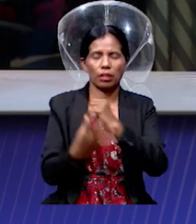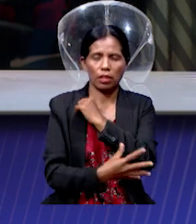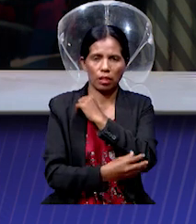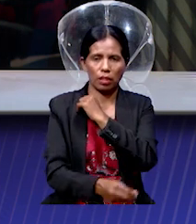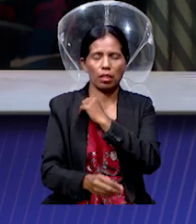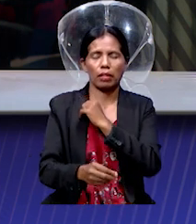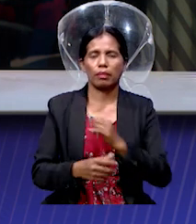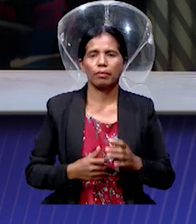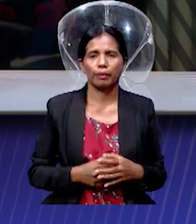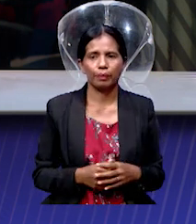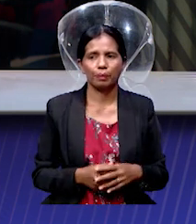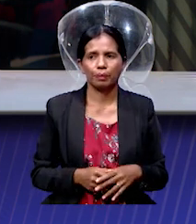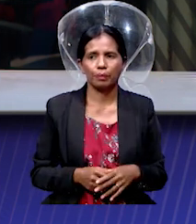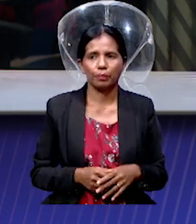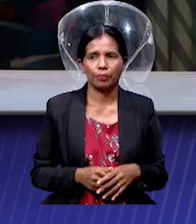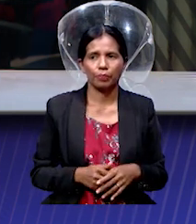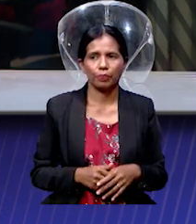numukit.